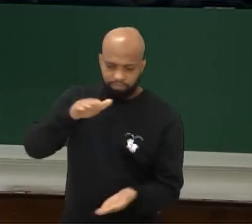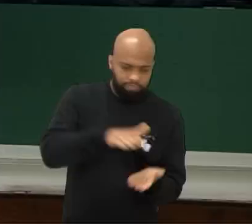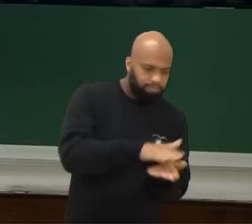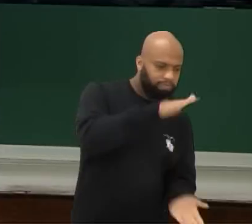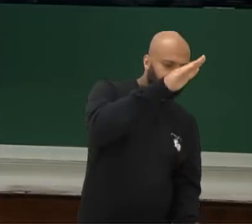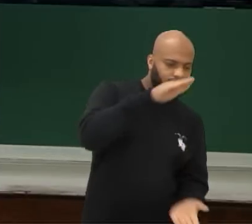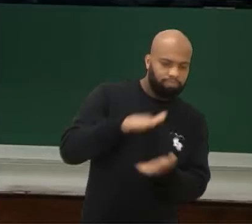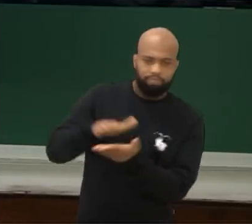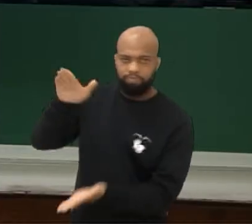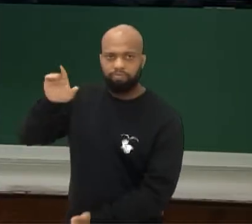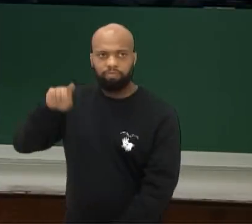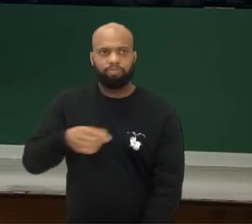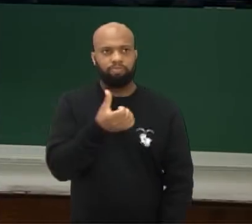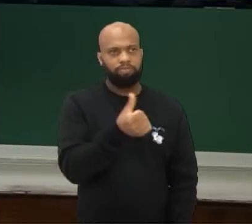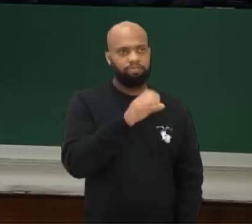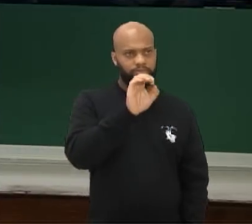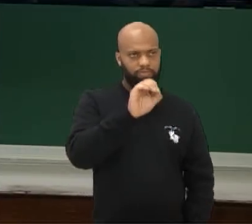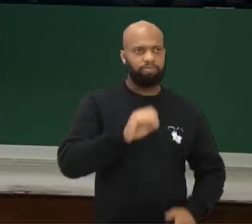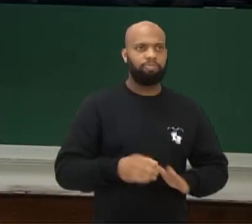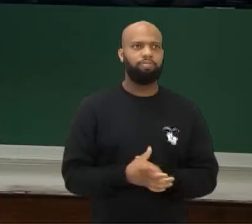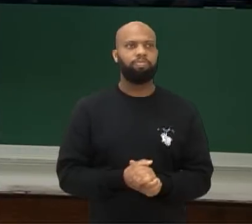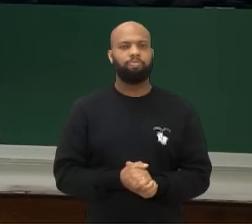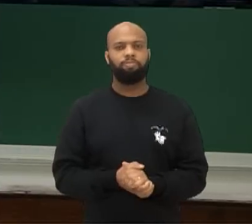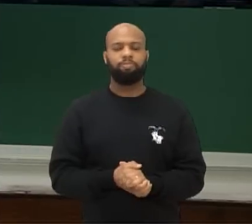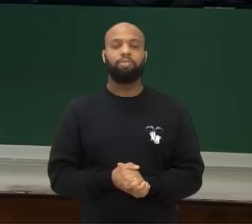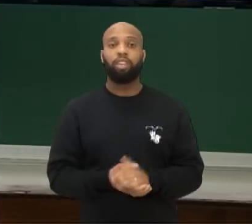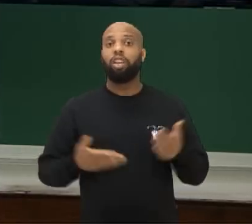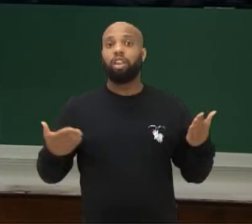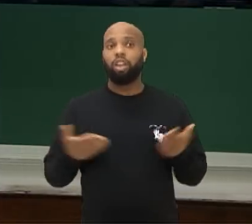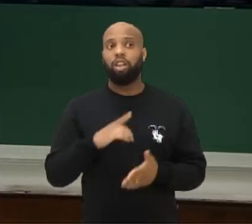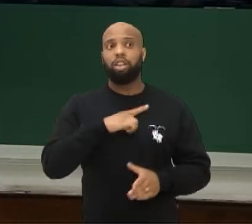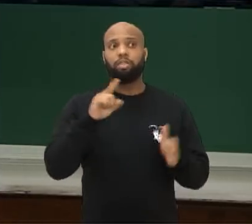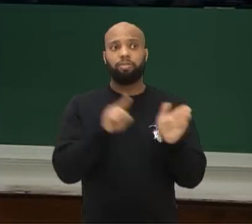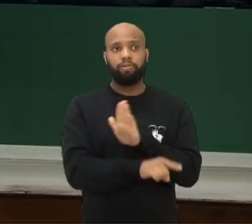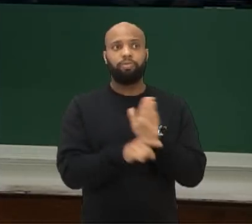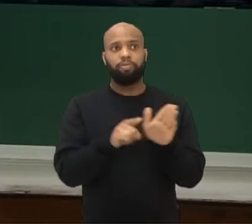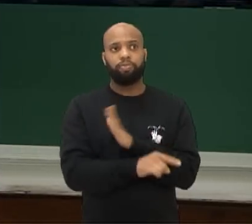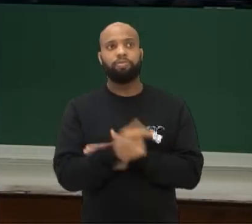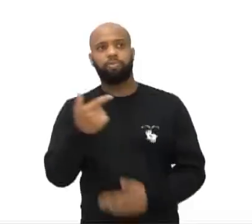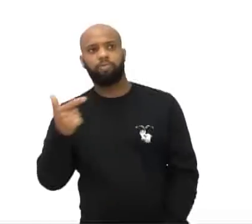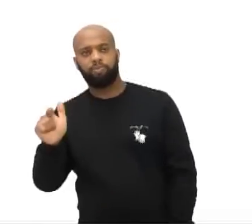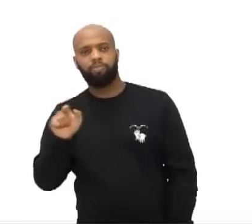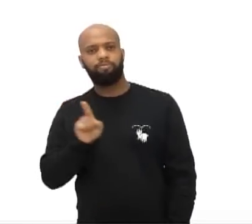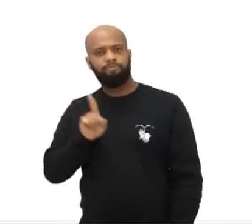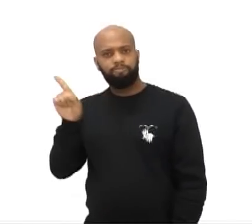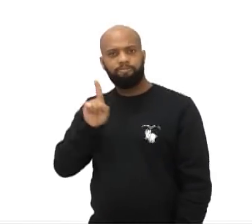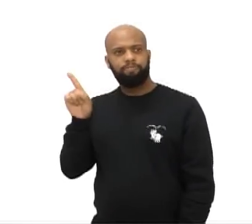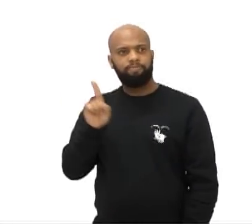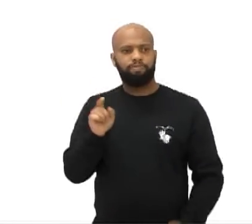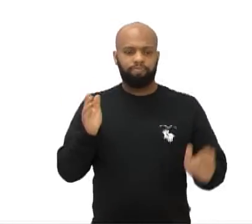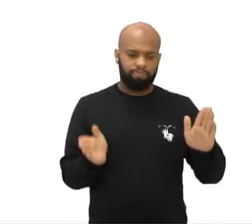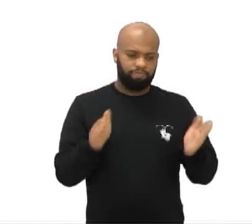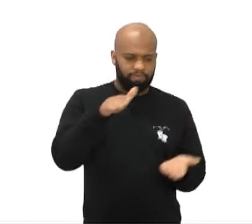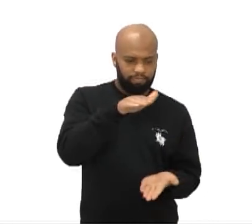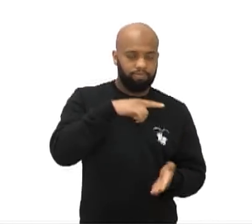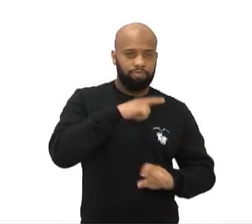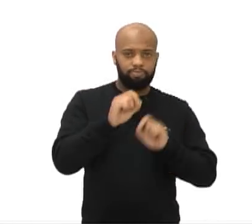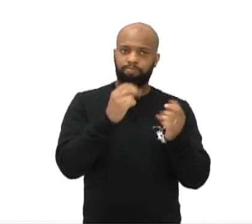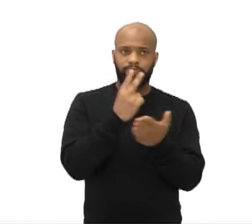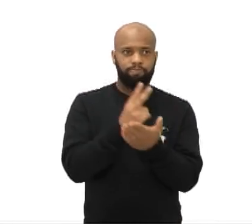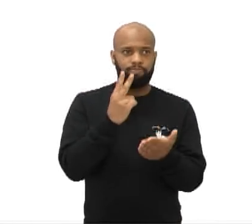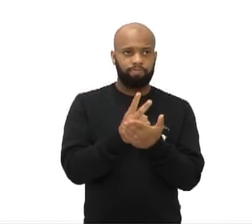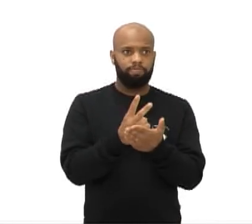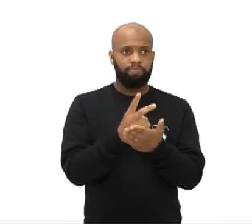de caixa mede 60, ok? Exercício. Estas caixas têm o mesmo número